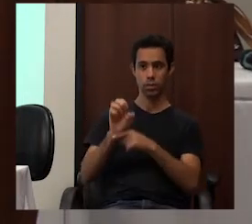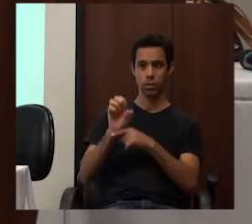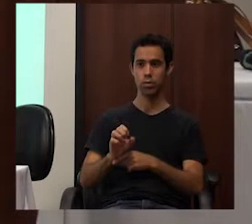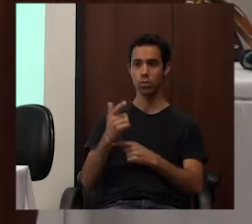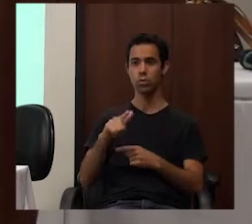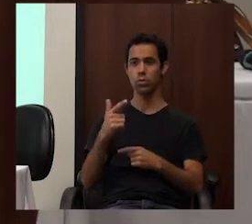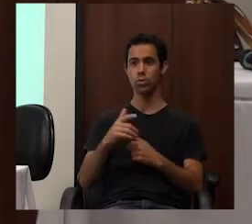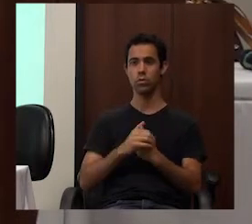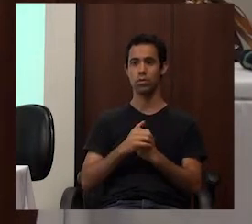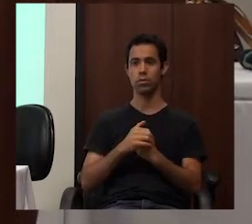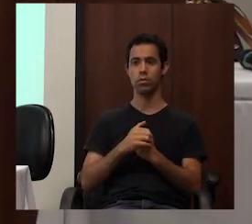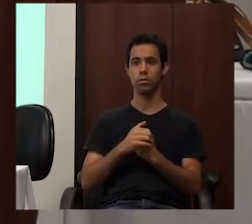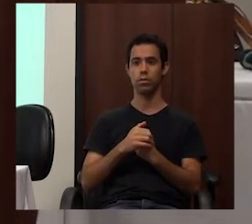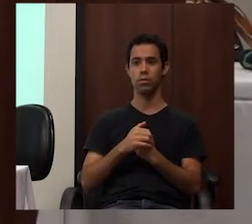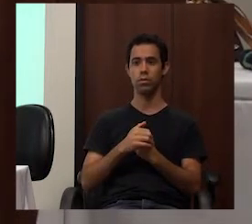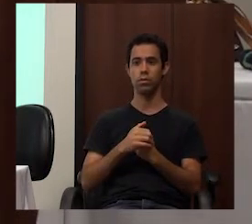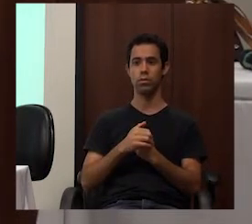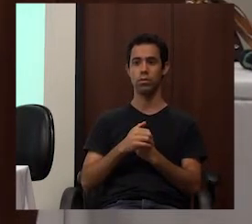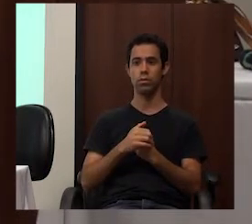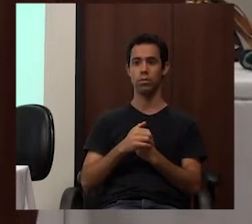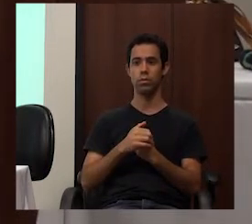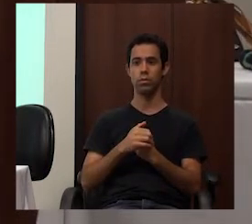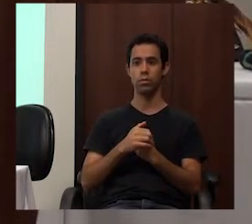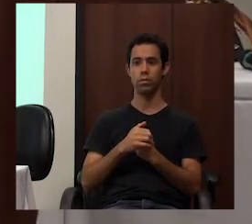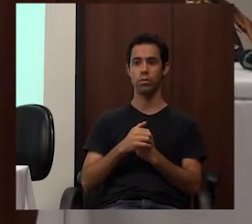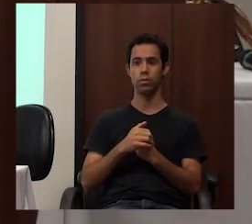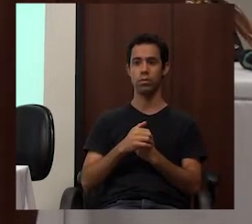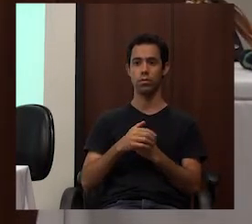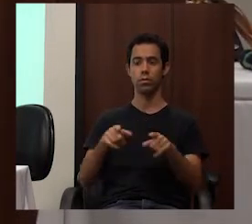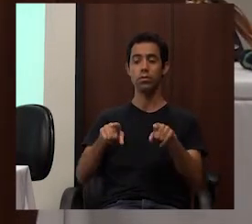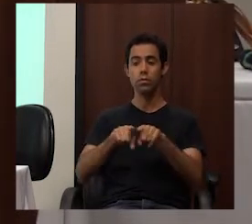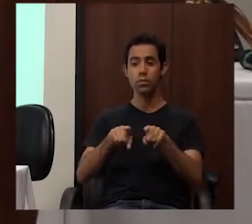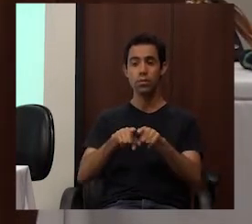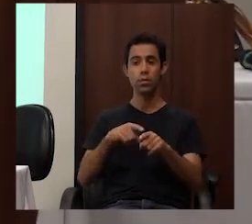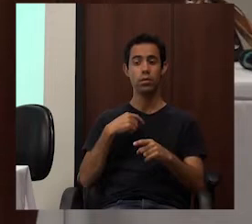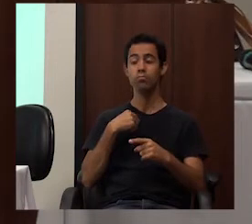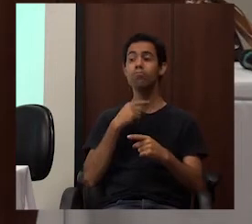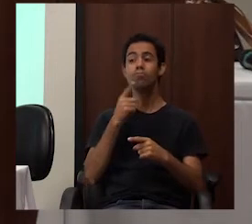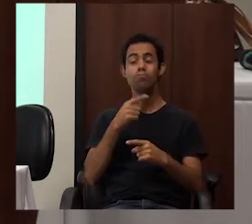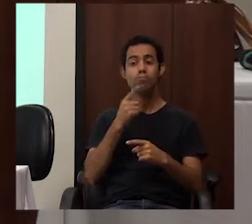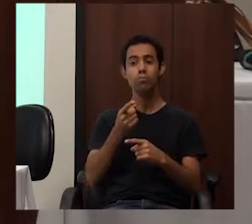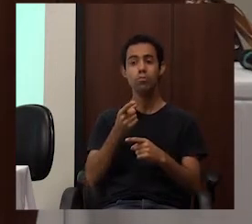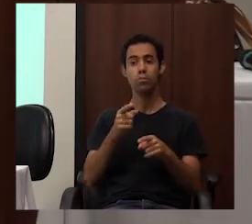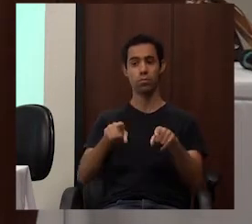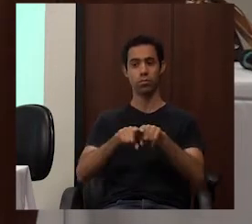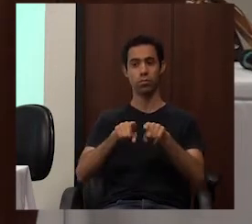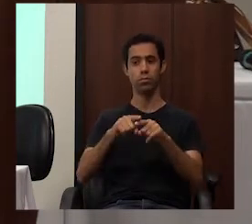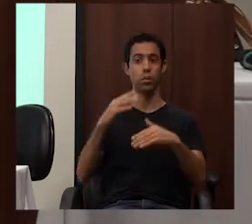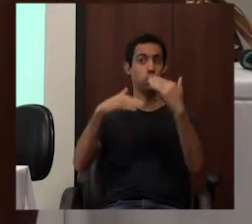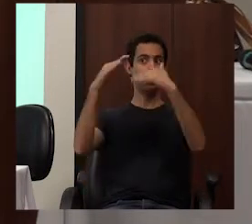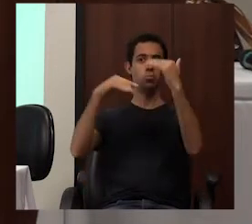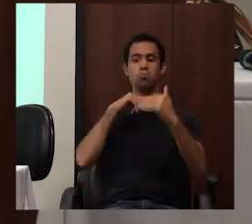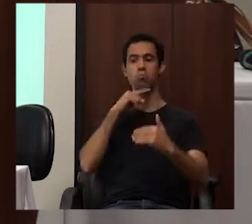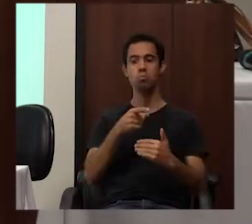a tanta diversidade de forma de atendimento. Não é possível se desenvolver uma política pública